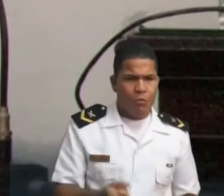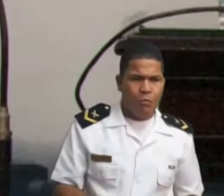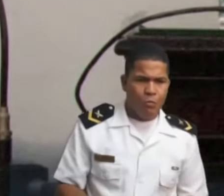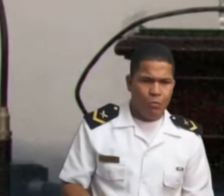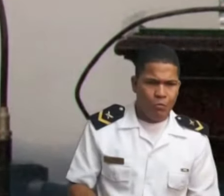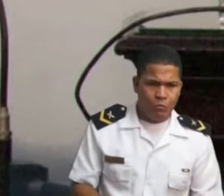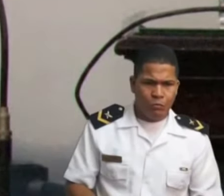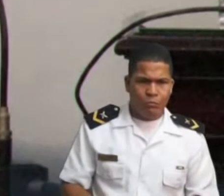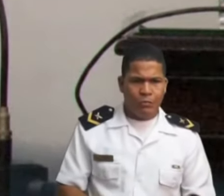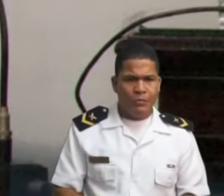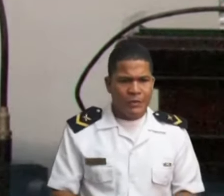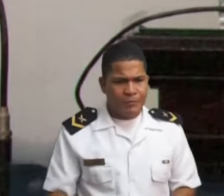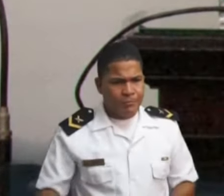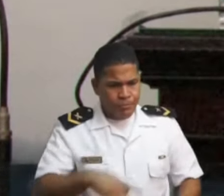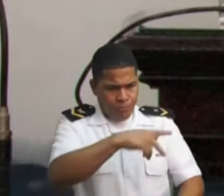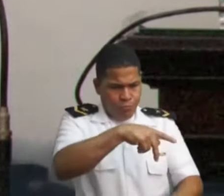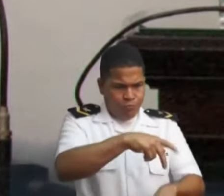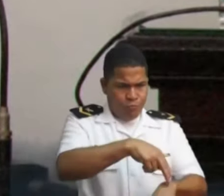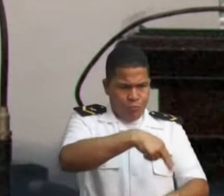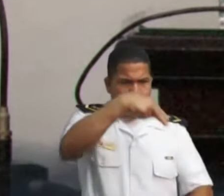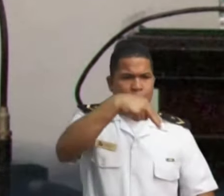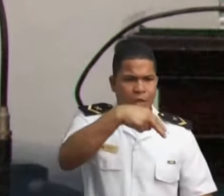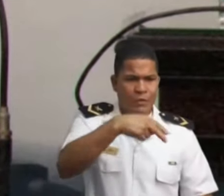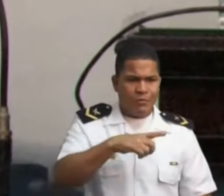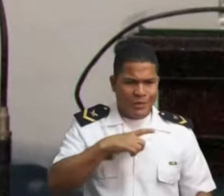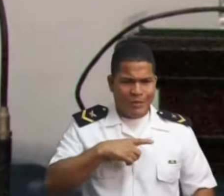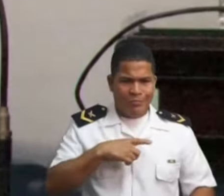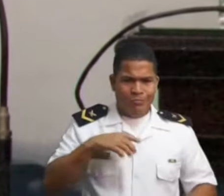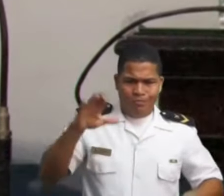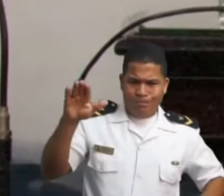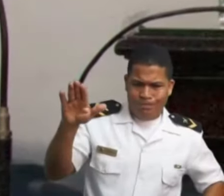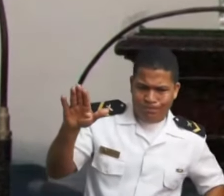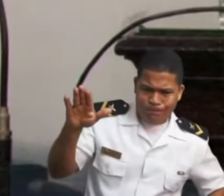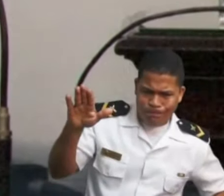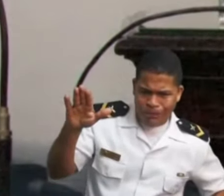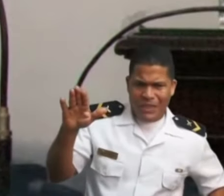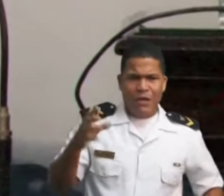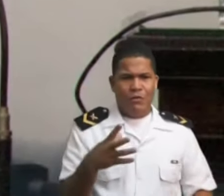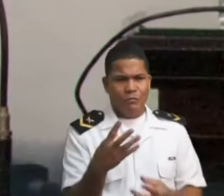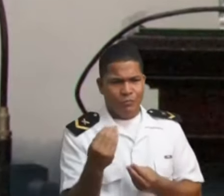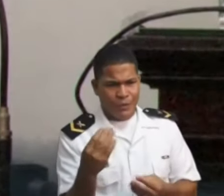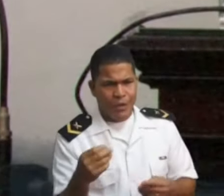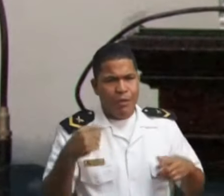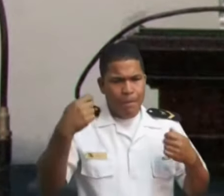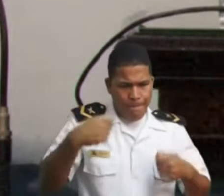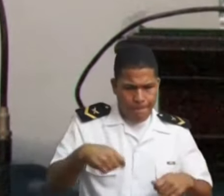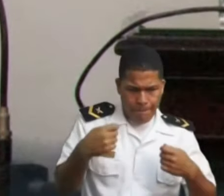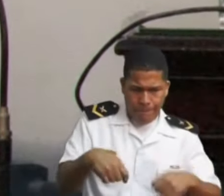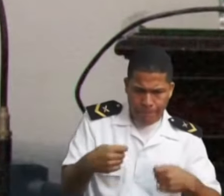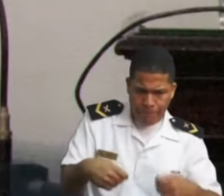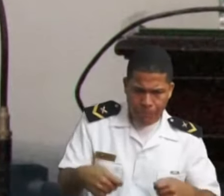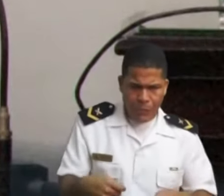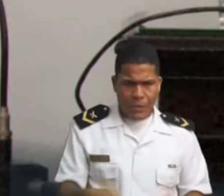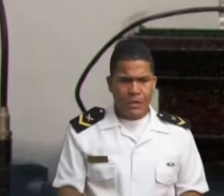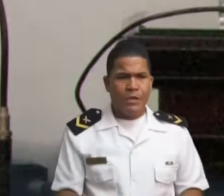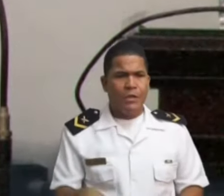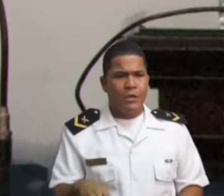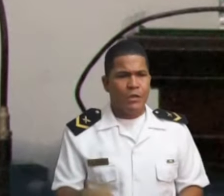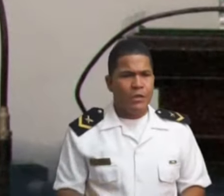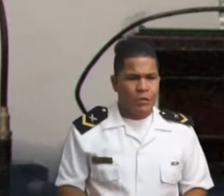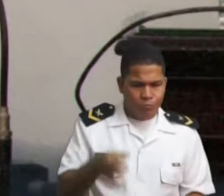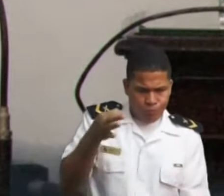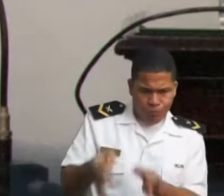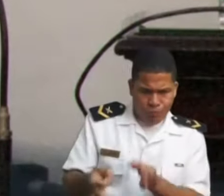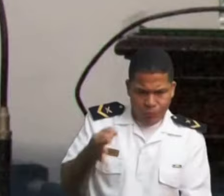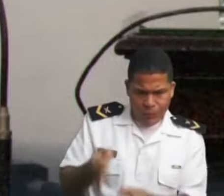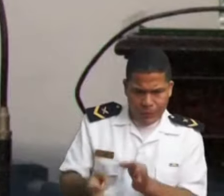navegáveis e uma imensa costa marítima, jamais poderia prescindir de uma corte capaz de prover pronta solução para